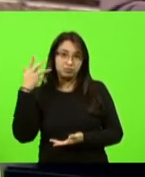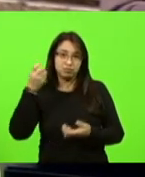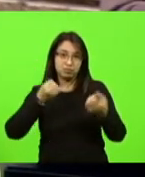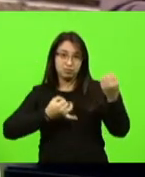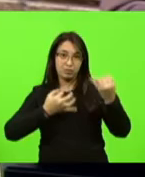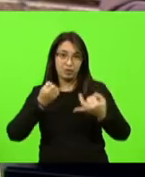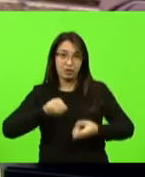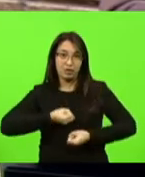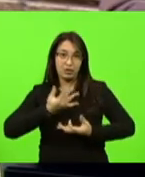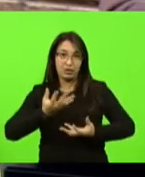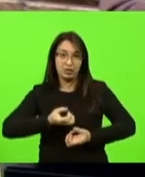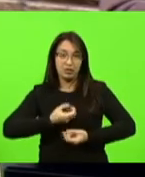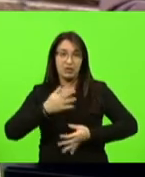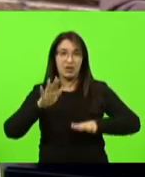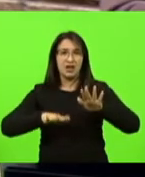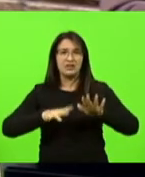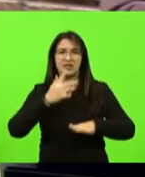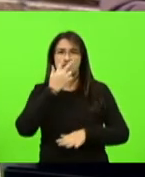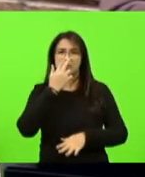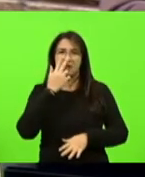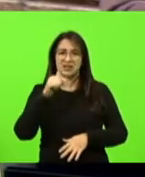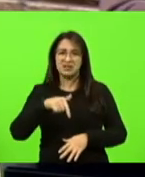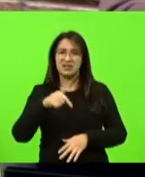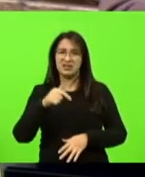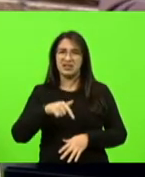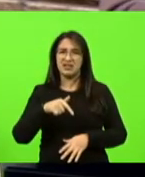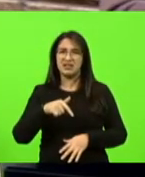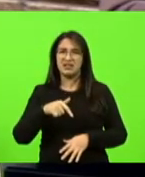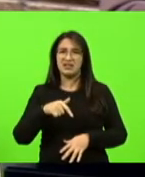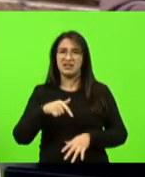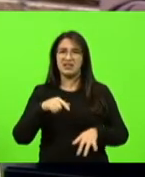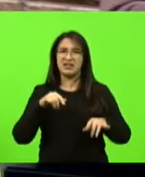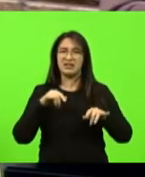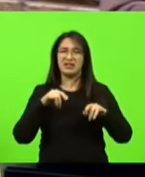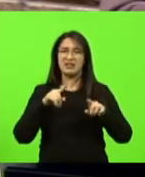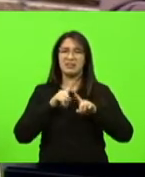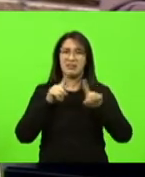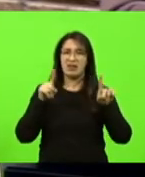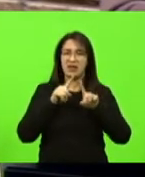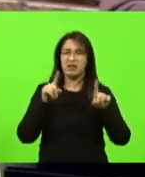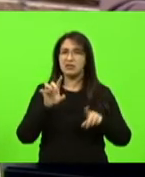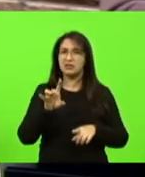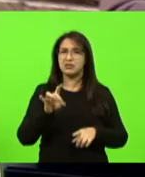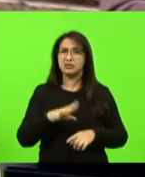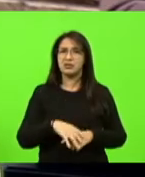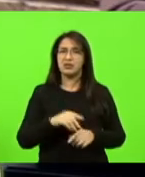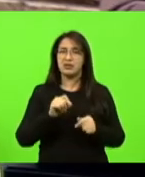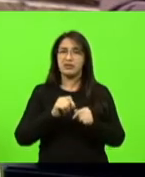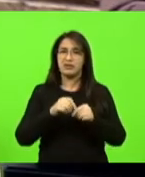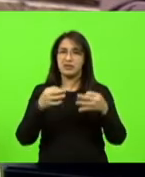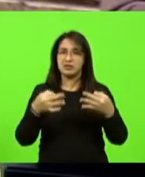estamos aqui, às vezes, parece que fazendo um circo, e não estamos fazendo a coisa correta.